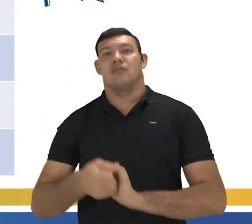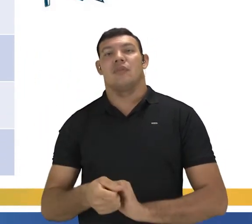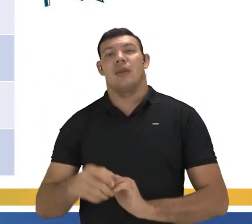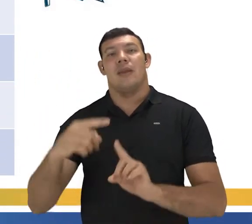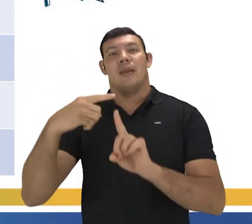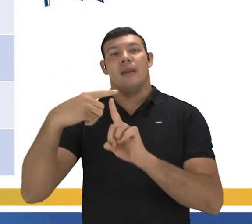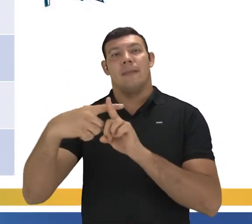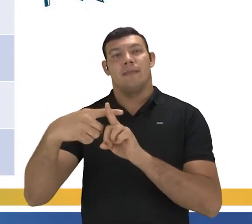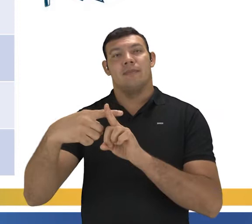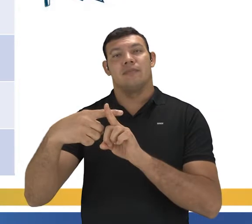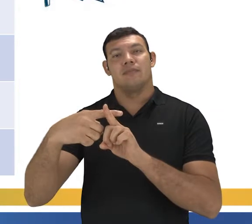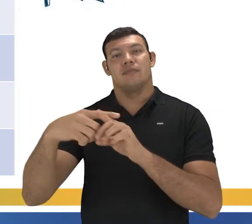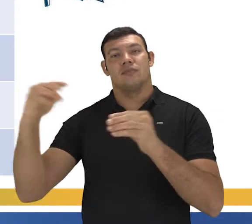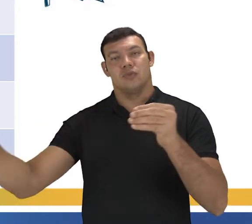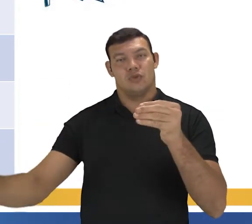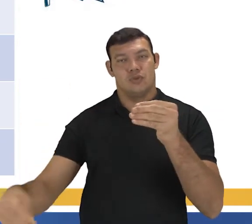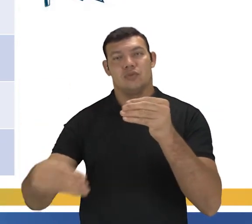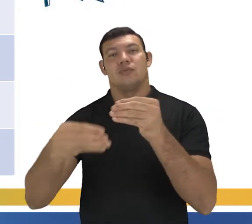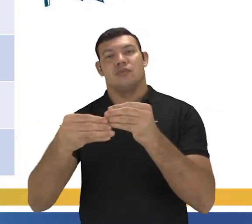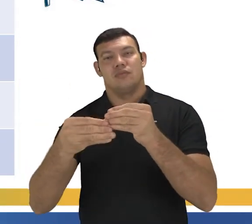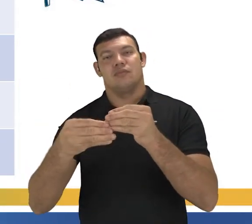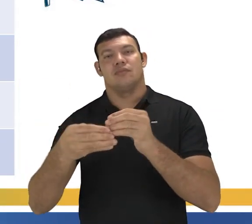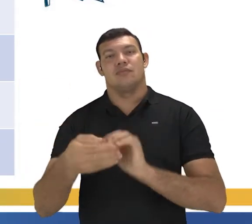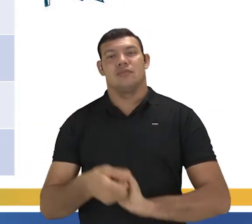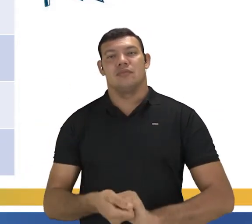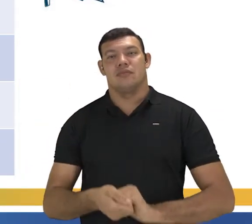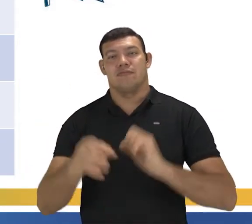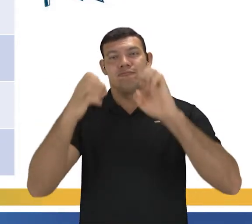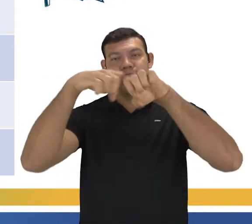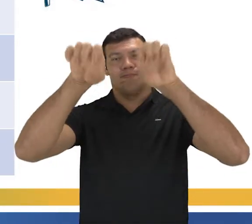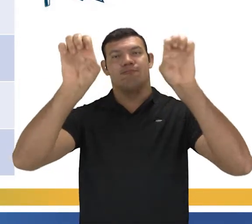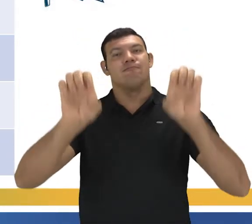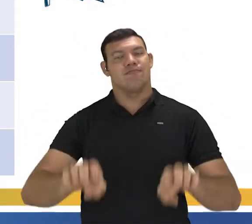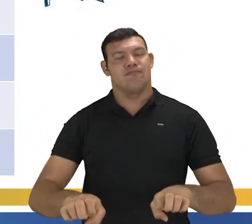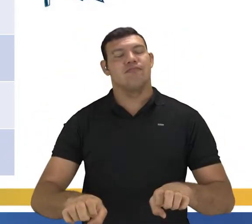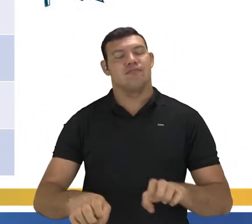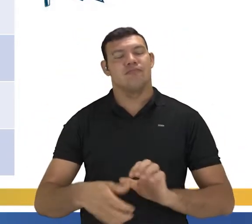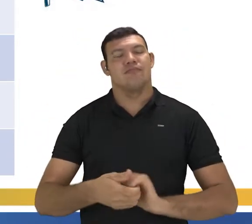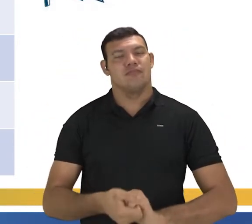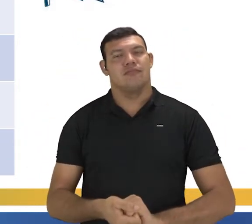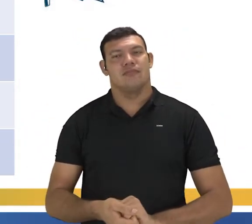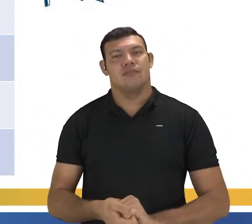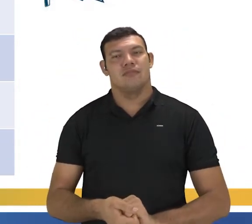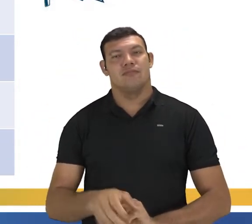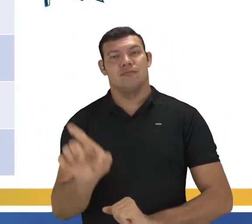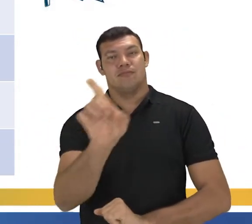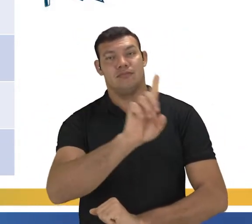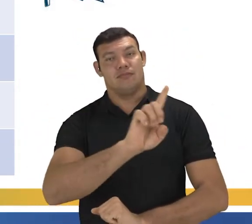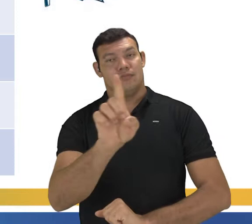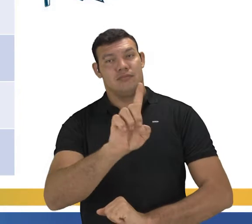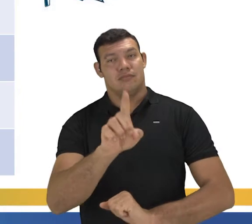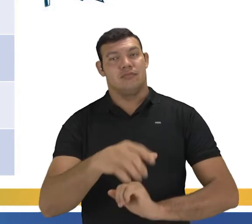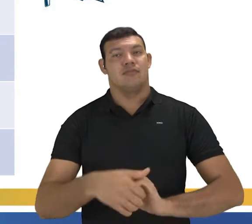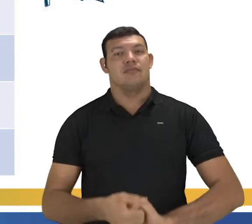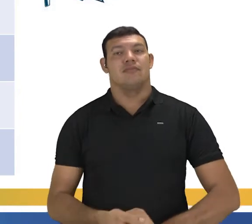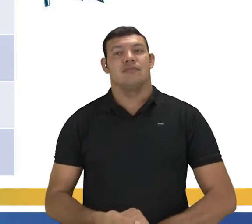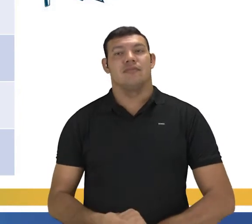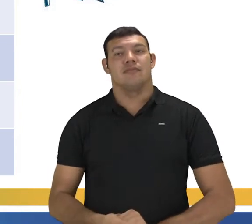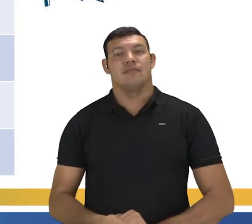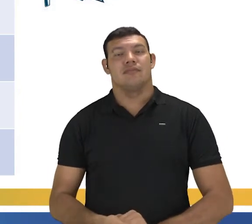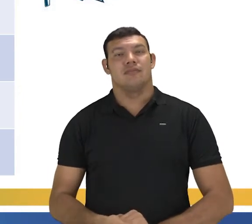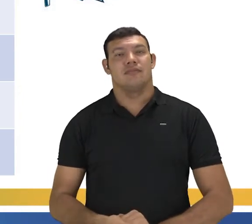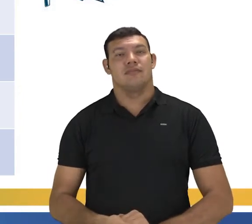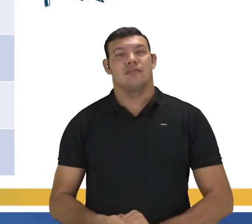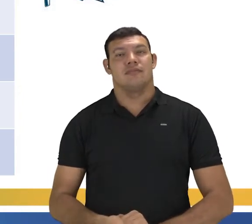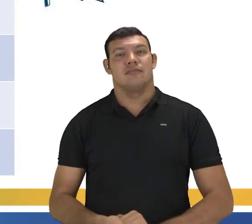seguido do complemento tudo bem é a sua estrutura do passo para frente na forma negativa quem tá